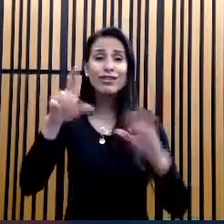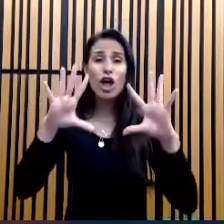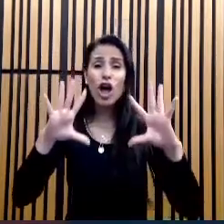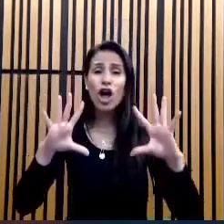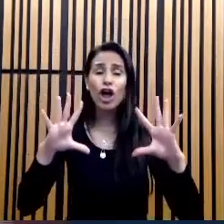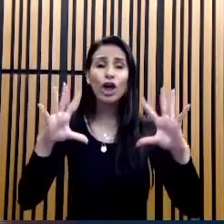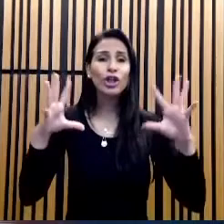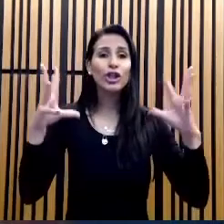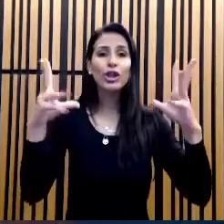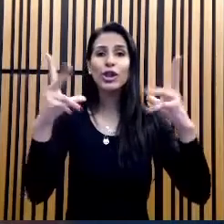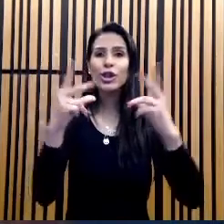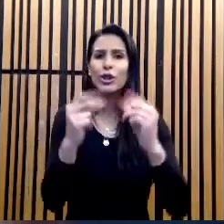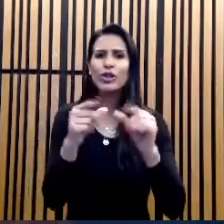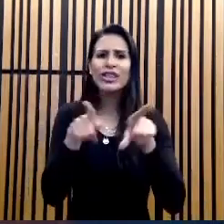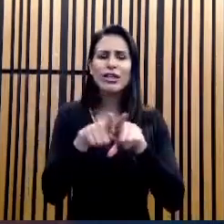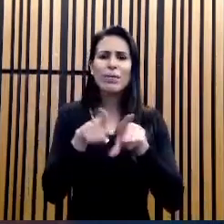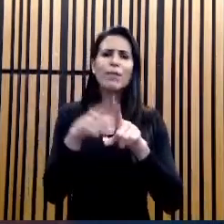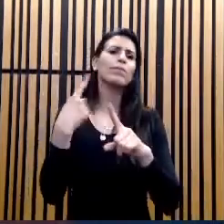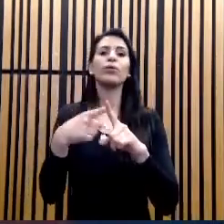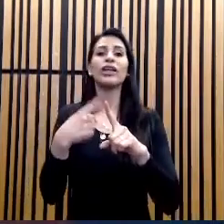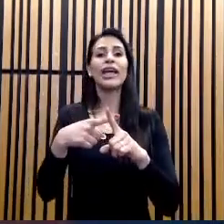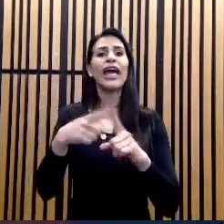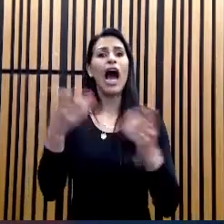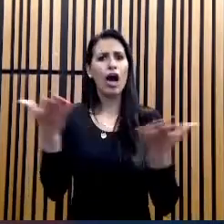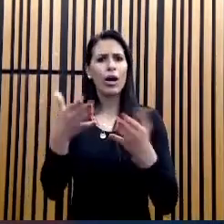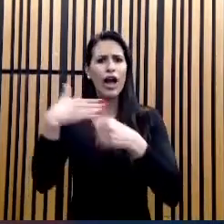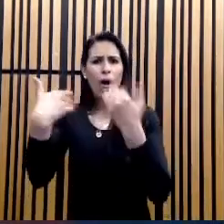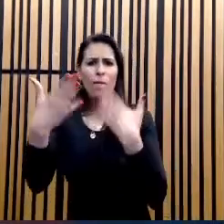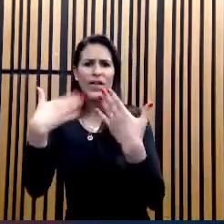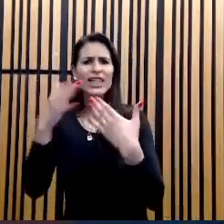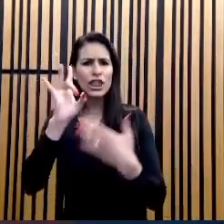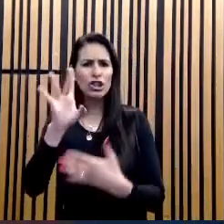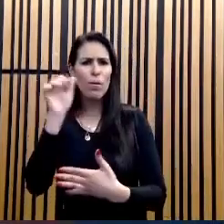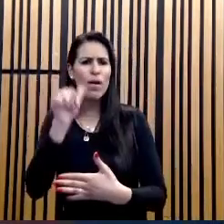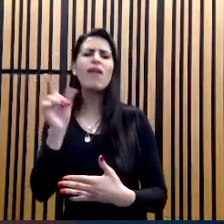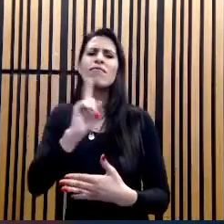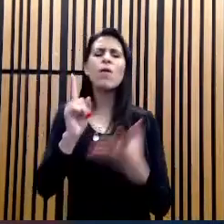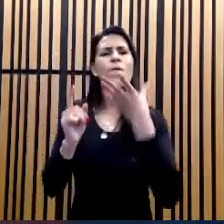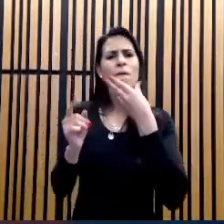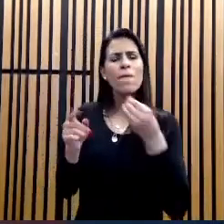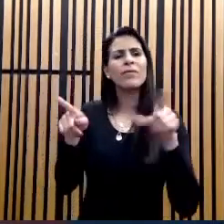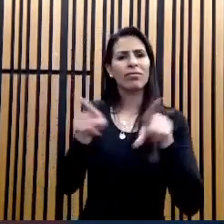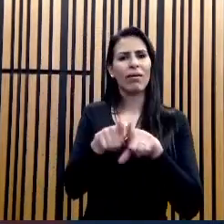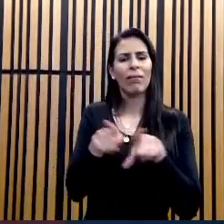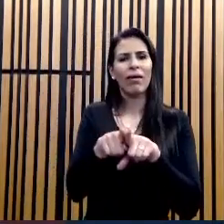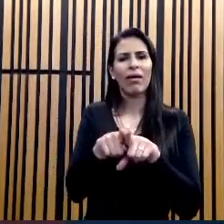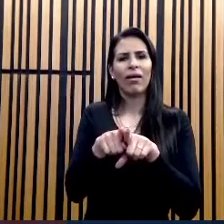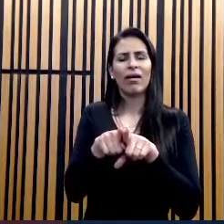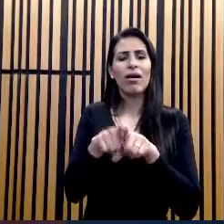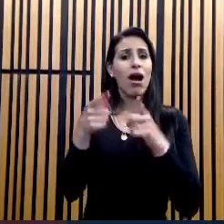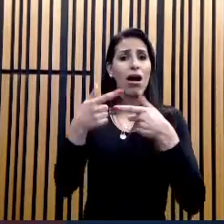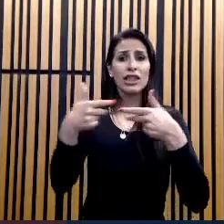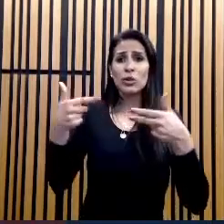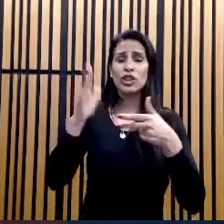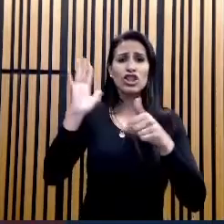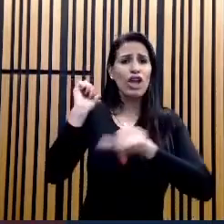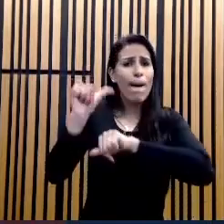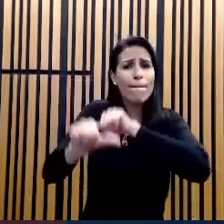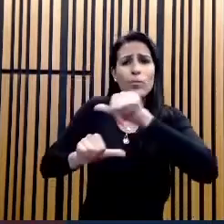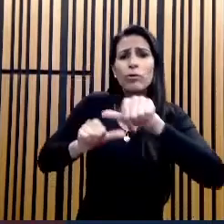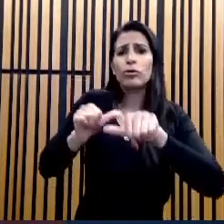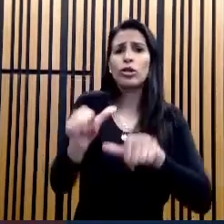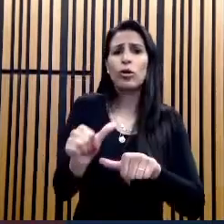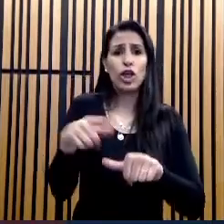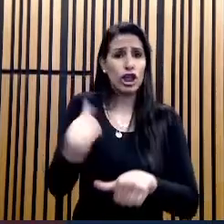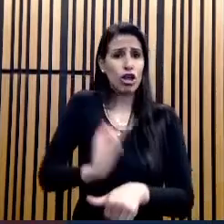de todos vocês, porque esse papo não é só para mulher, esse papo é para homem também. Tudo mudou. A gente não tem mais idade. E a